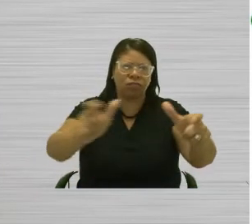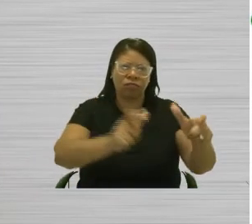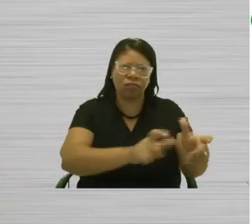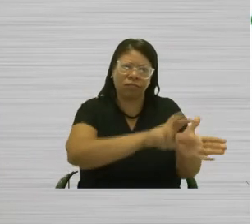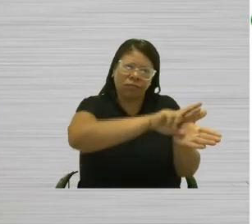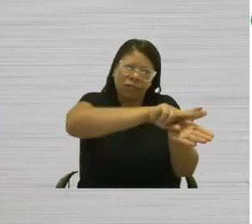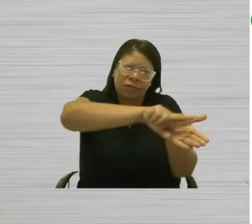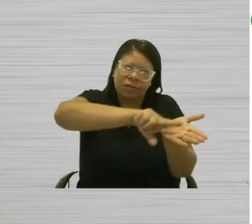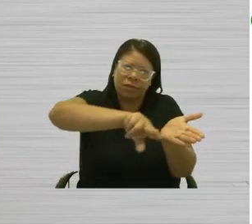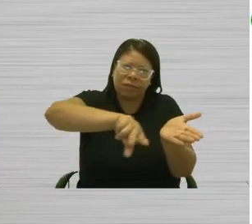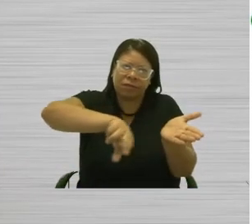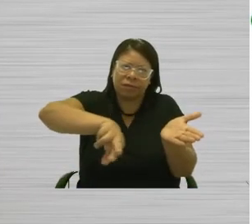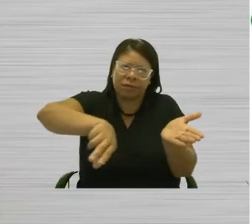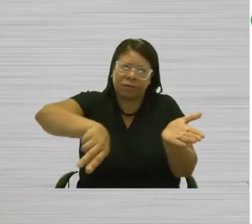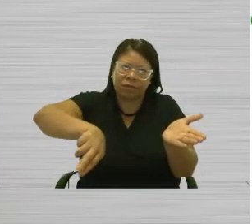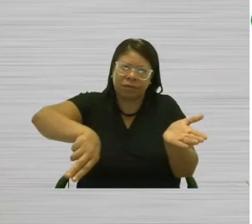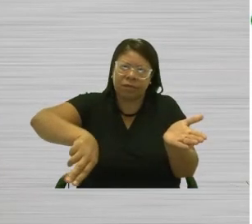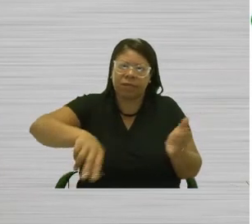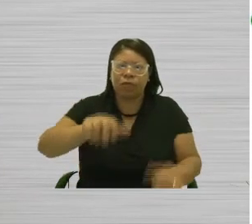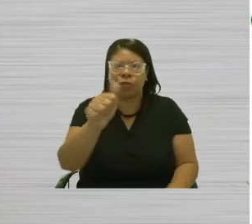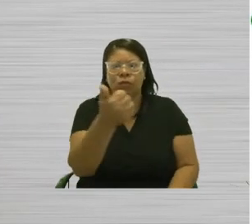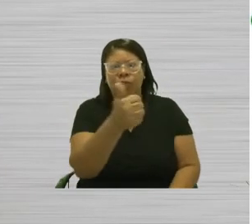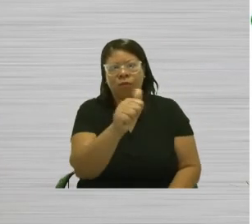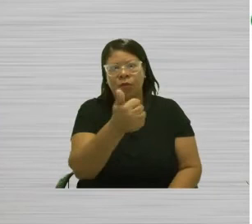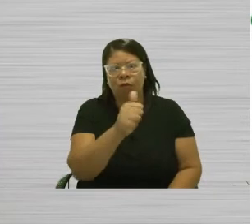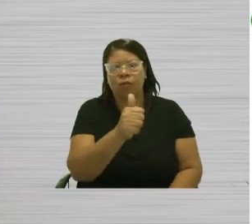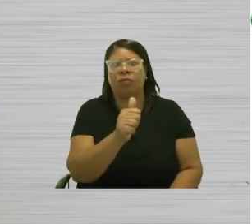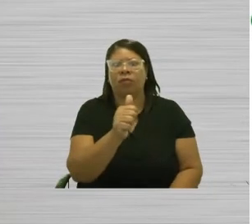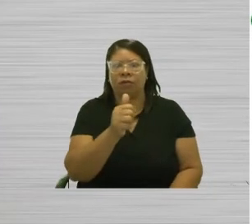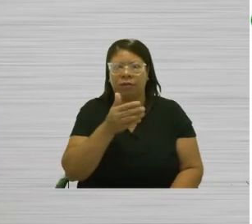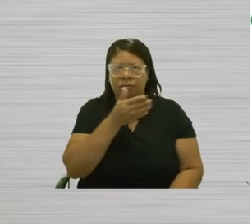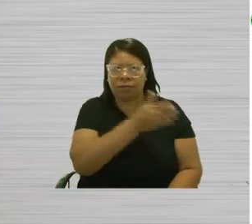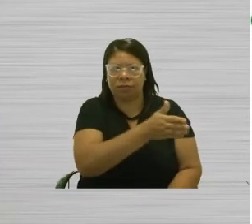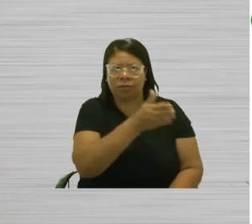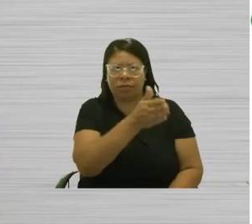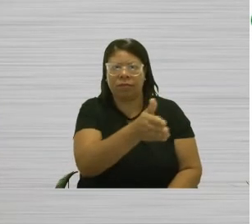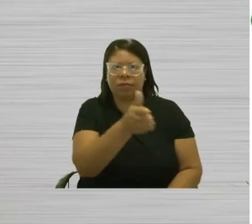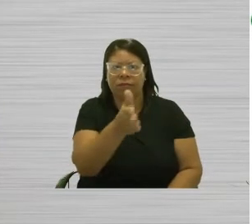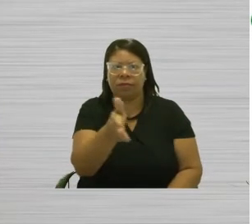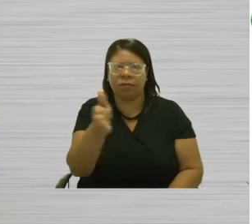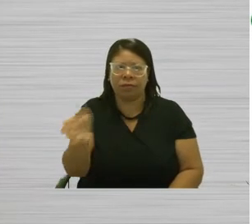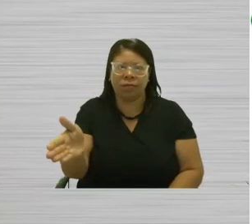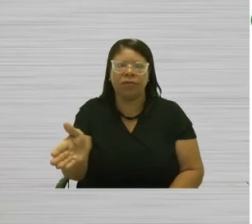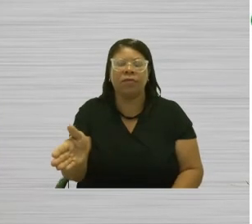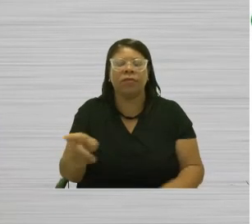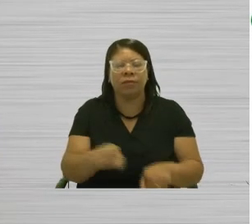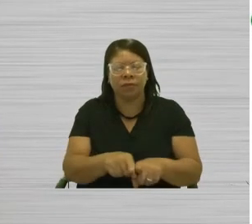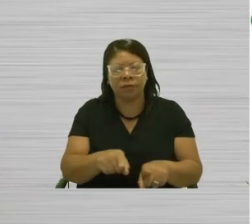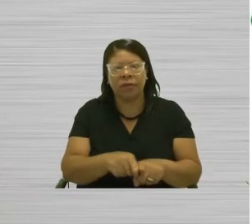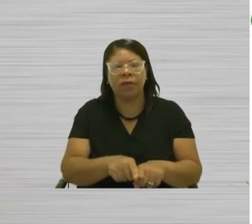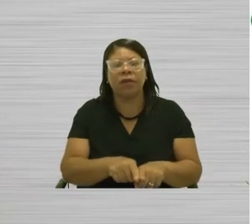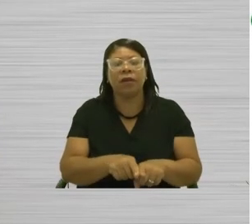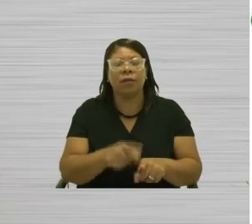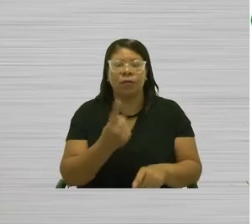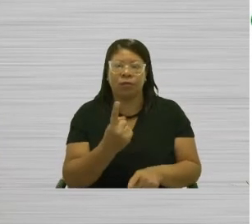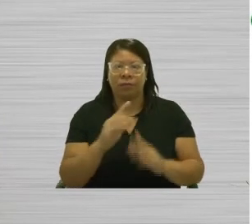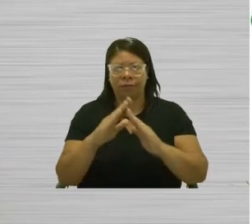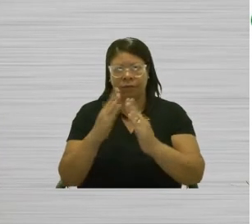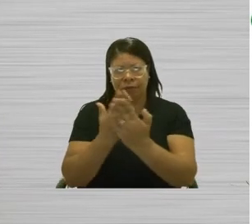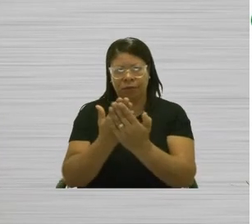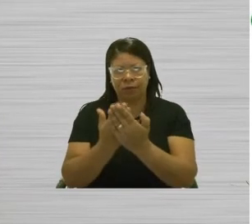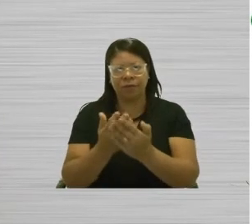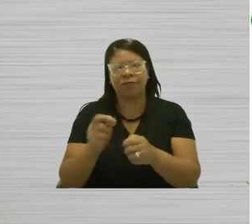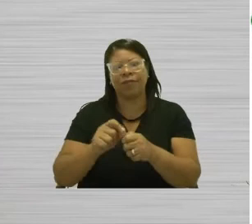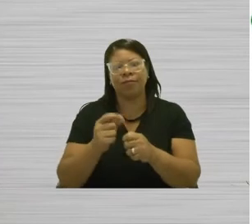e capacitações. Foram 11 participações e no 3º quadrimestre foi apresentado um teatro nas escolas, em 26